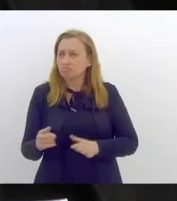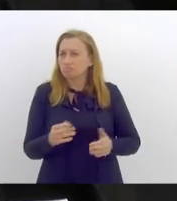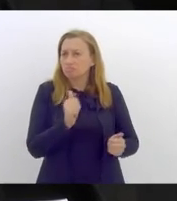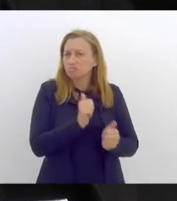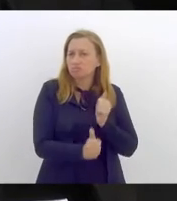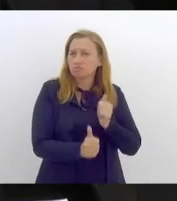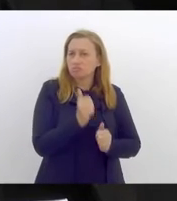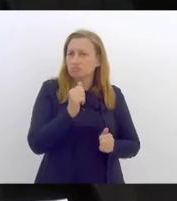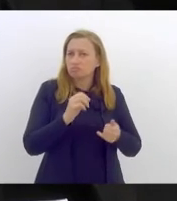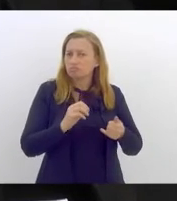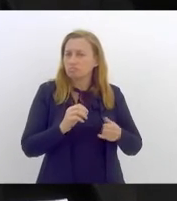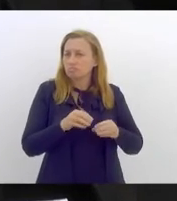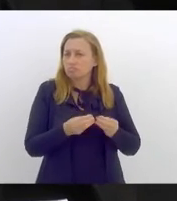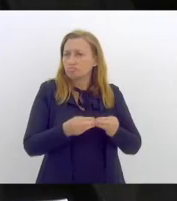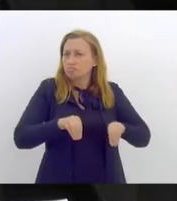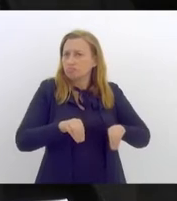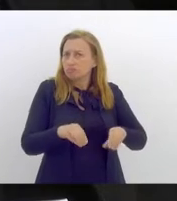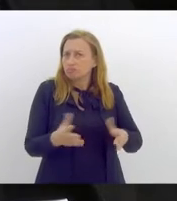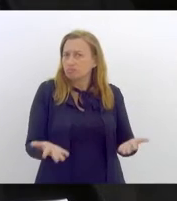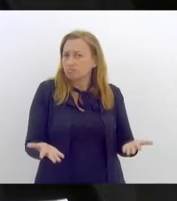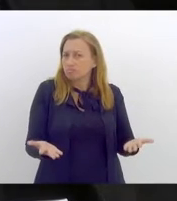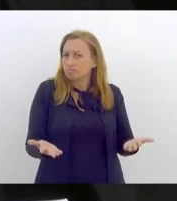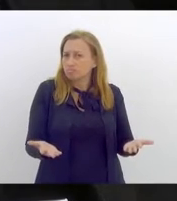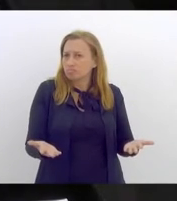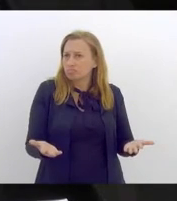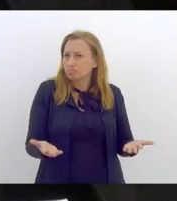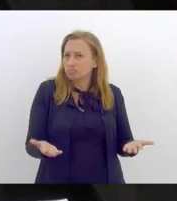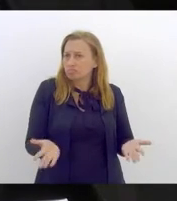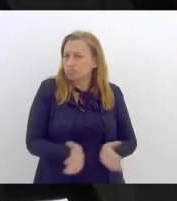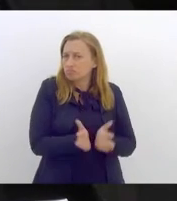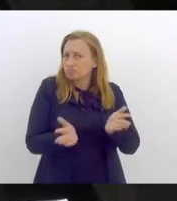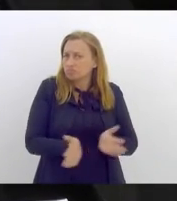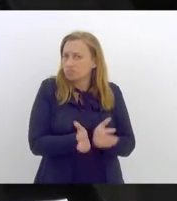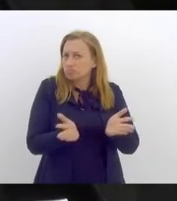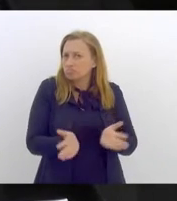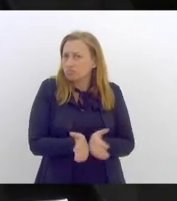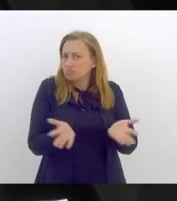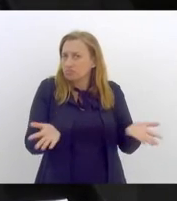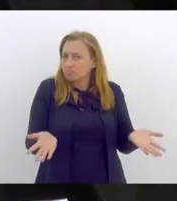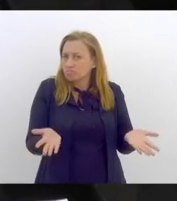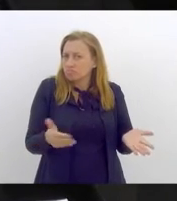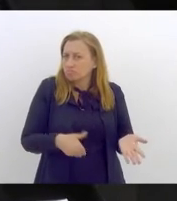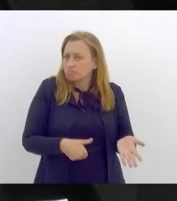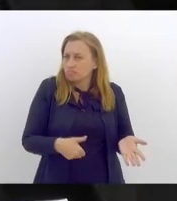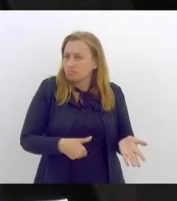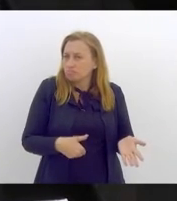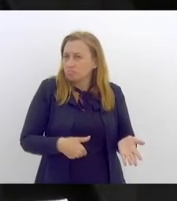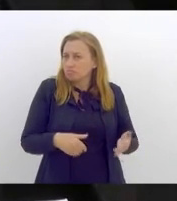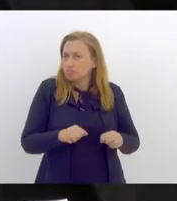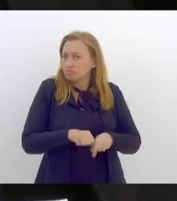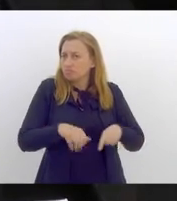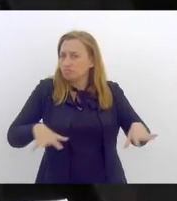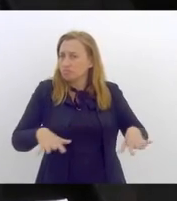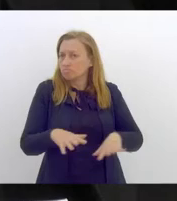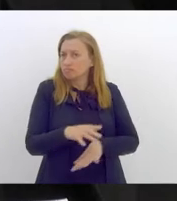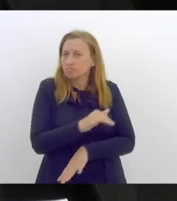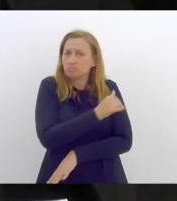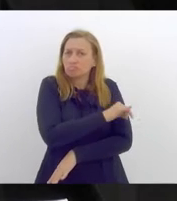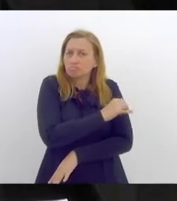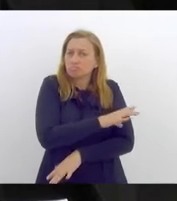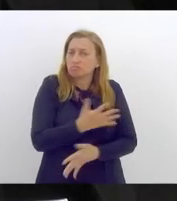ovo. Arroz com ovo. E num quadro de pobreza, de miséria e de fome que se alastrou pelo Rio de Janeiro. Então,